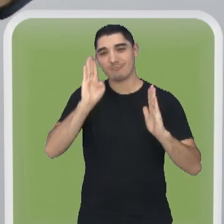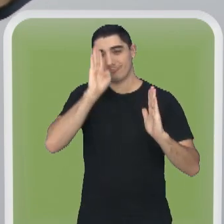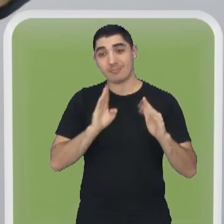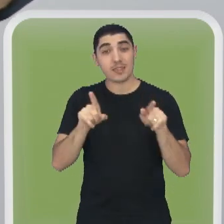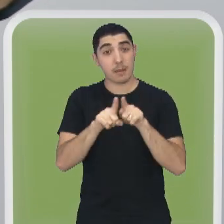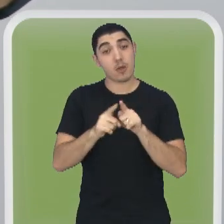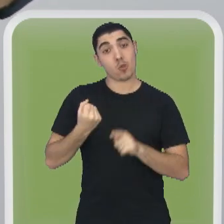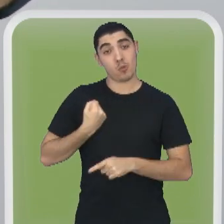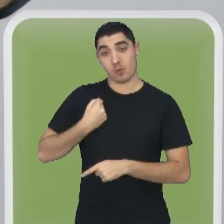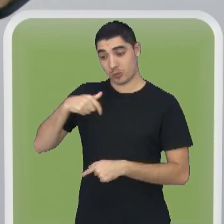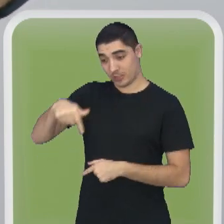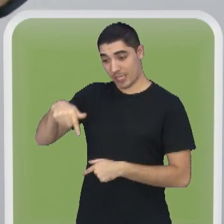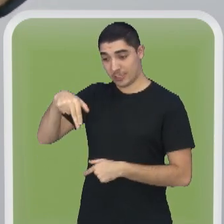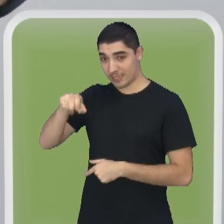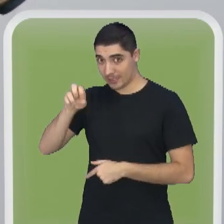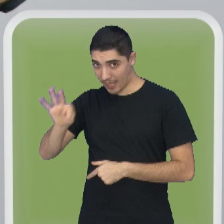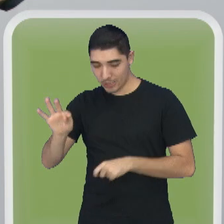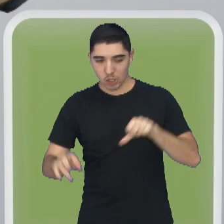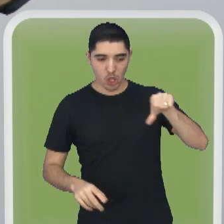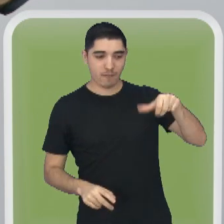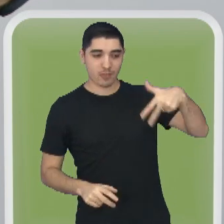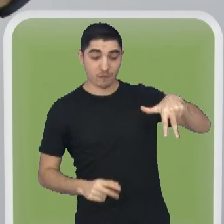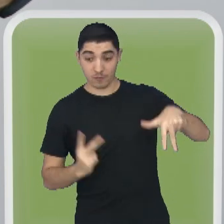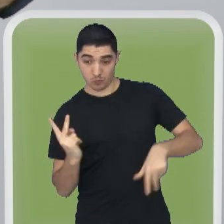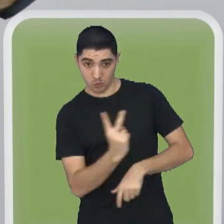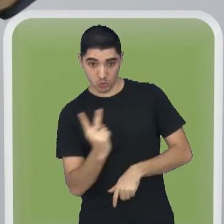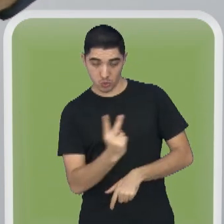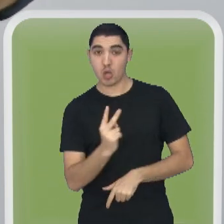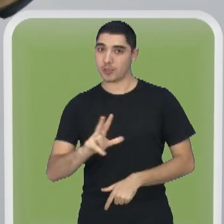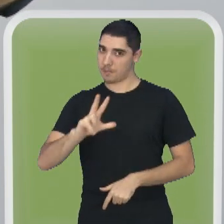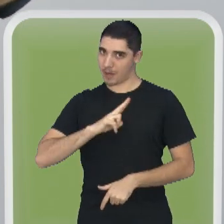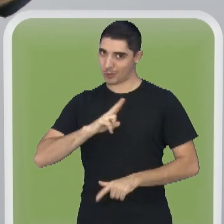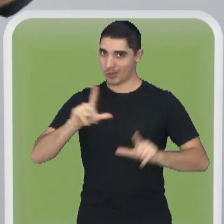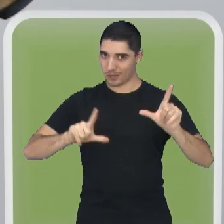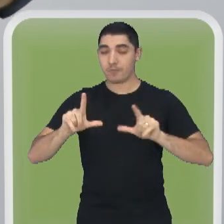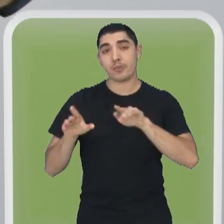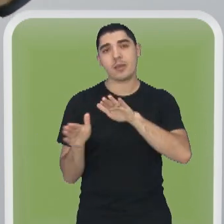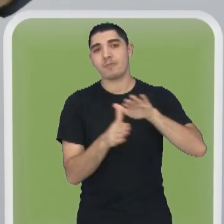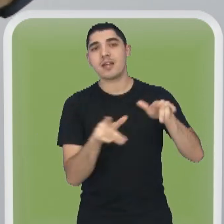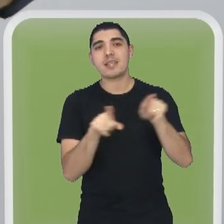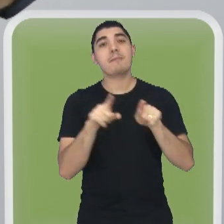canal 7 da NET e 9 da Vivo TV. Estamos também na internet em